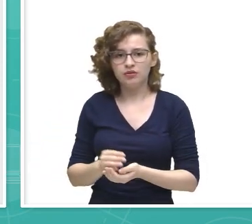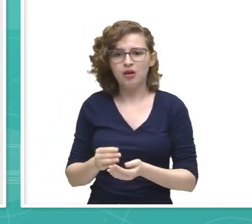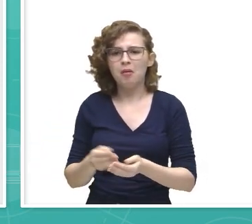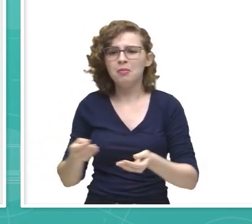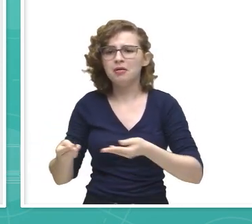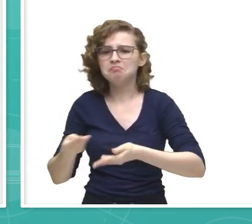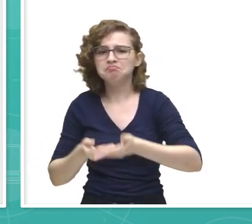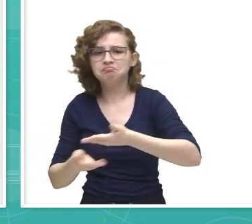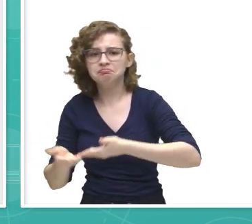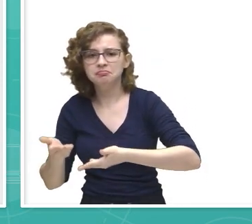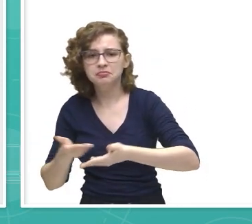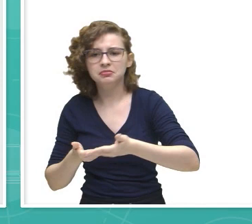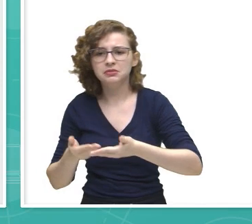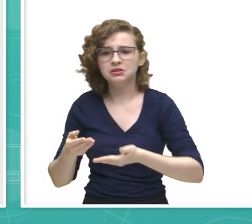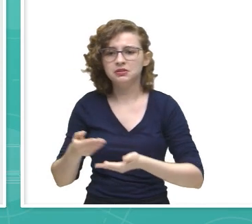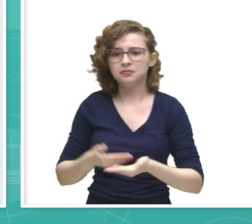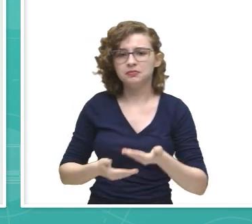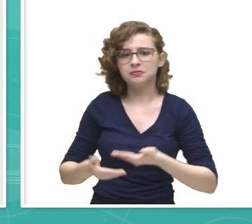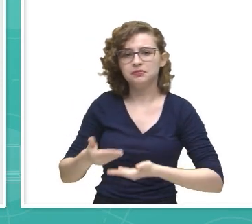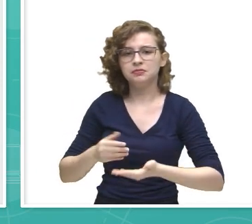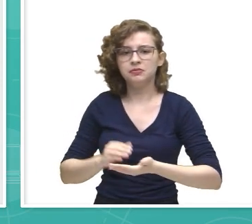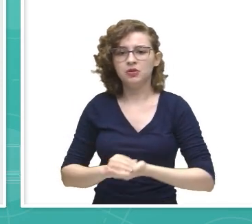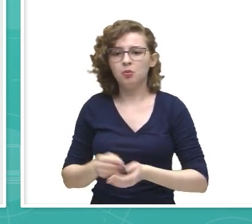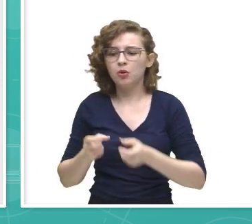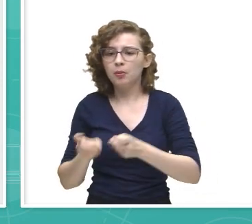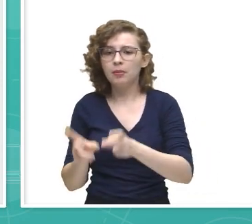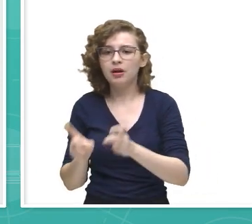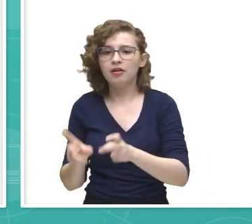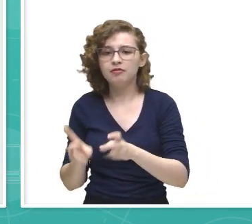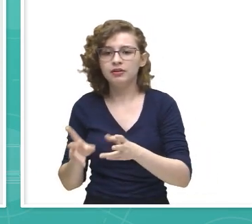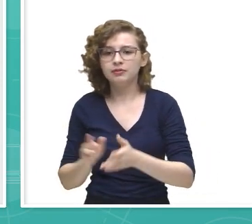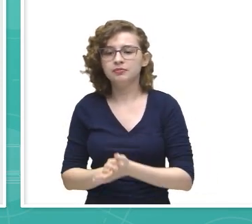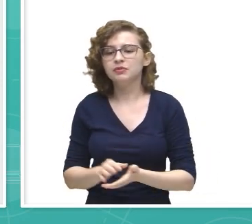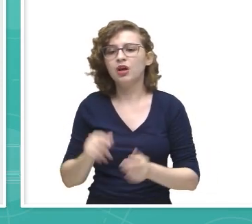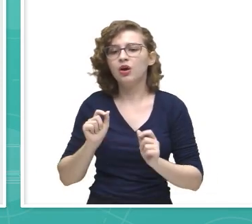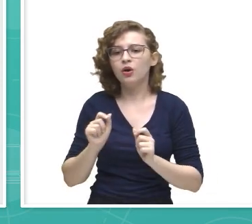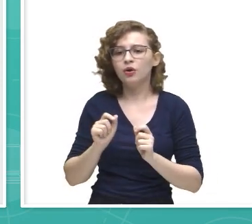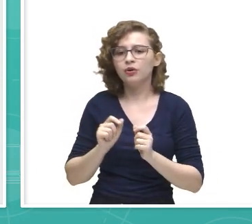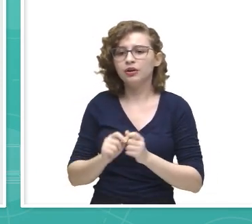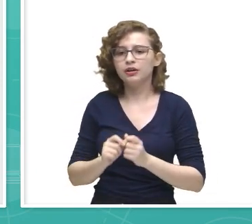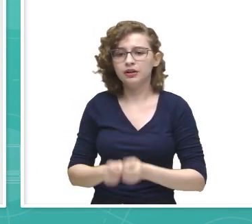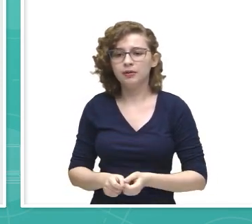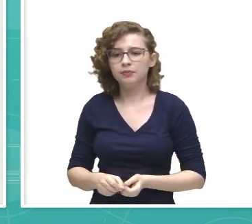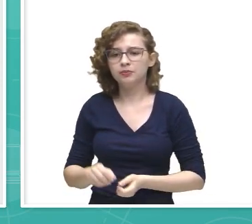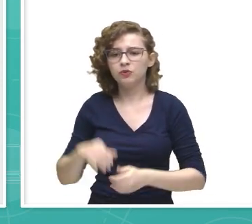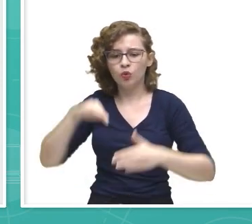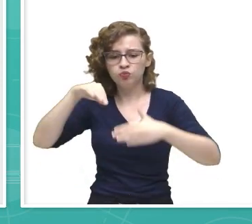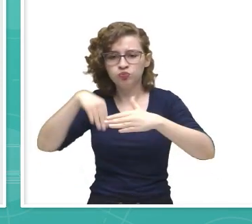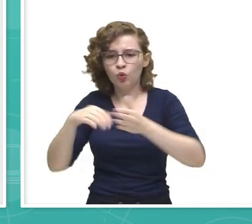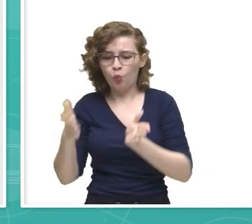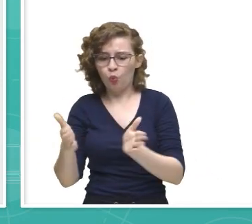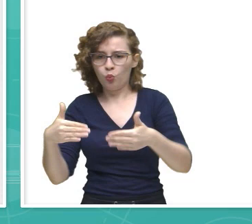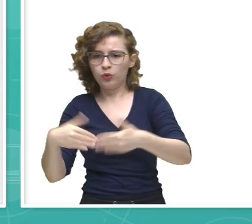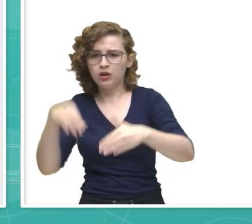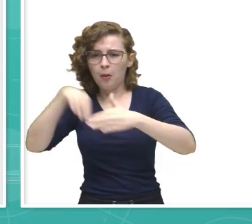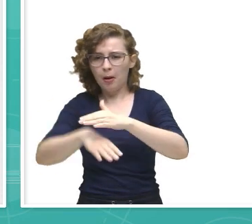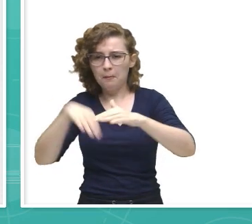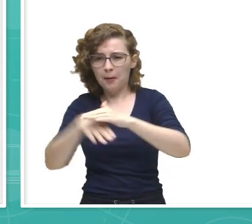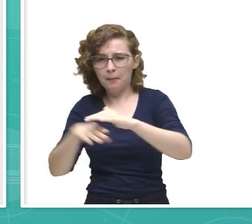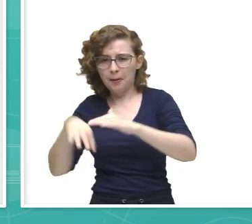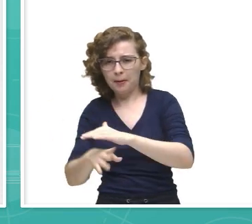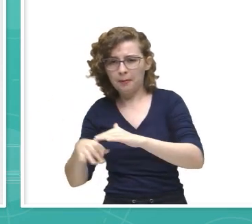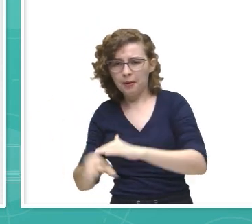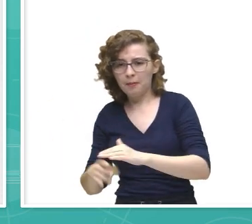gente? Nada mais é do que um galpão, onde você poderia guardar mercadoria, guardar para o